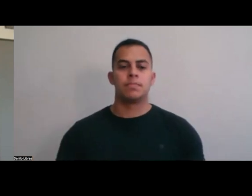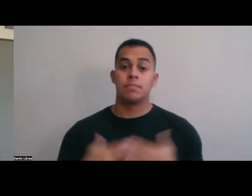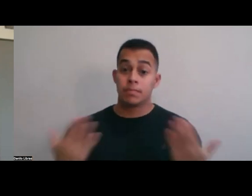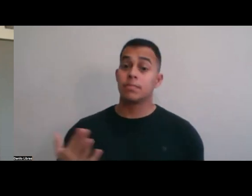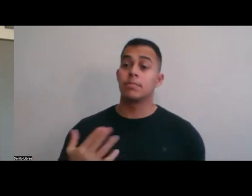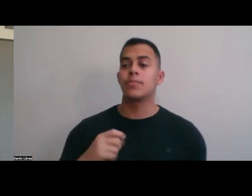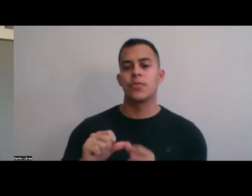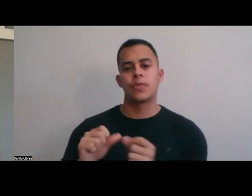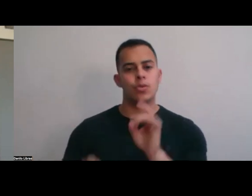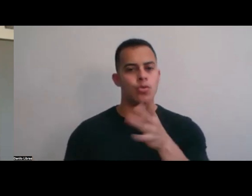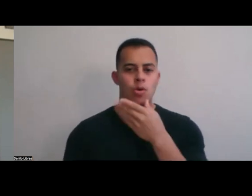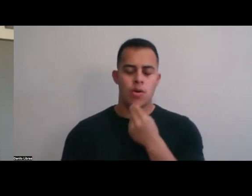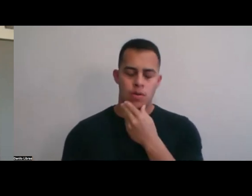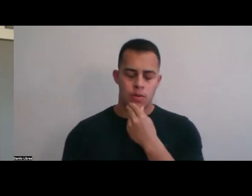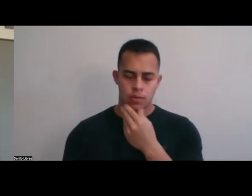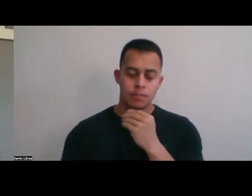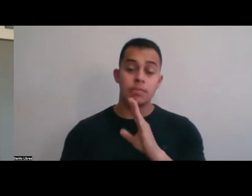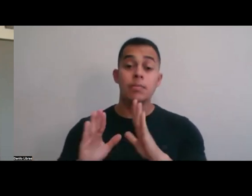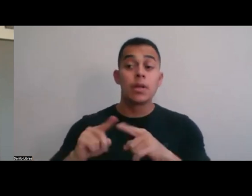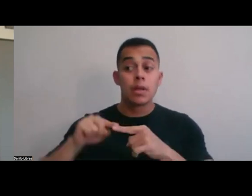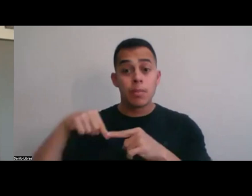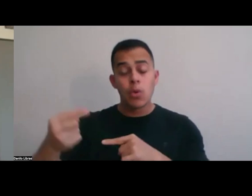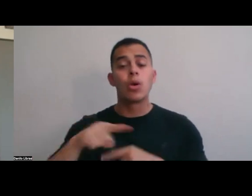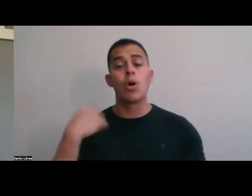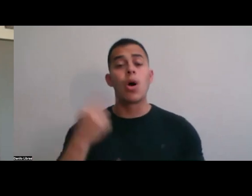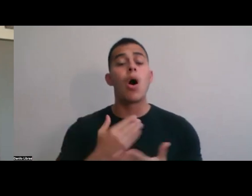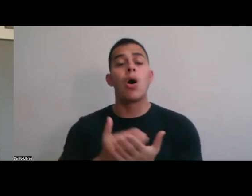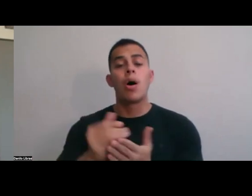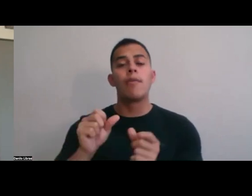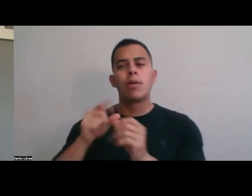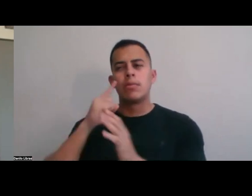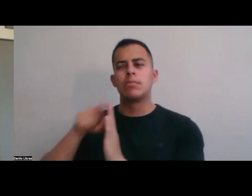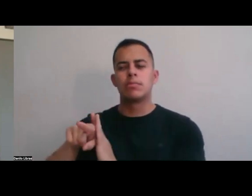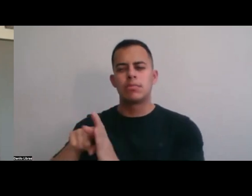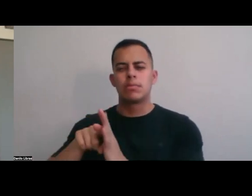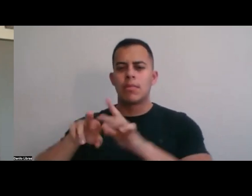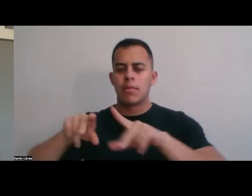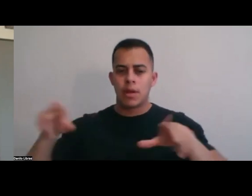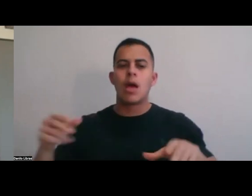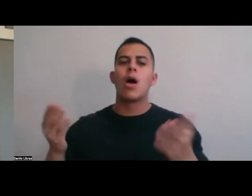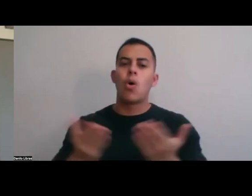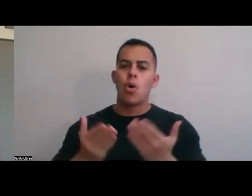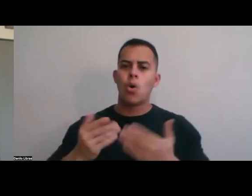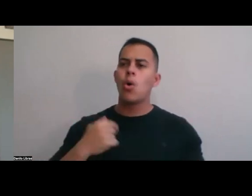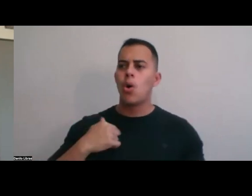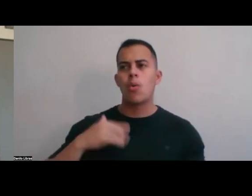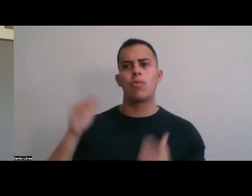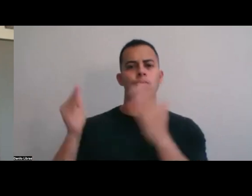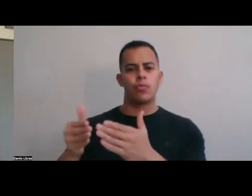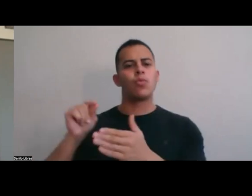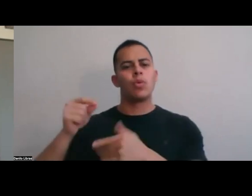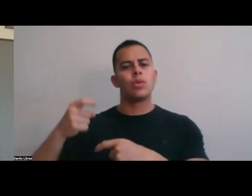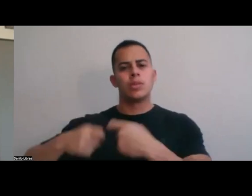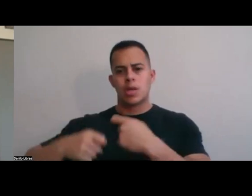fez só em machos, tá? Só que depois disso a gente começou a fazer muitos experimentos e hoje, assim, eu primo por fazer, sabe,